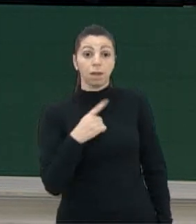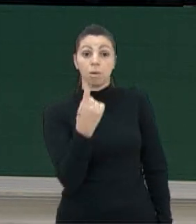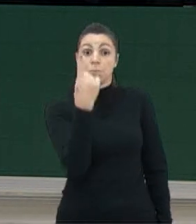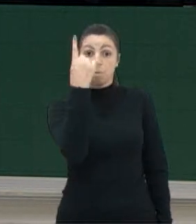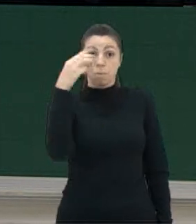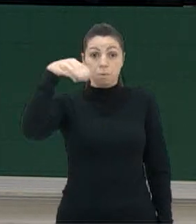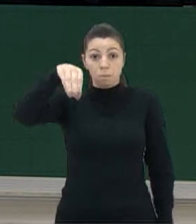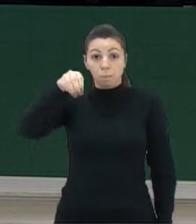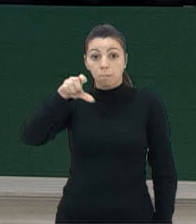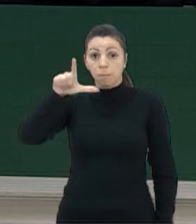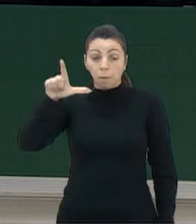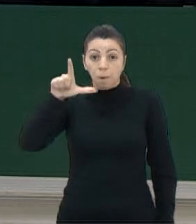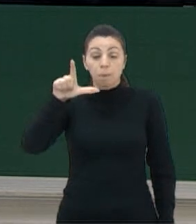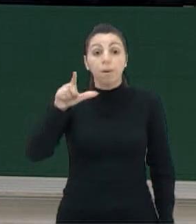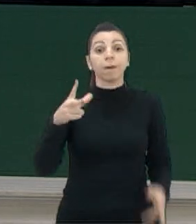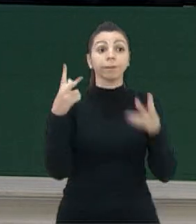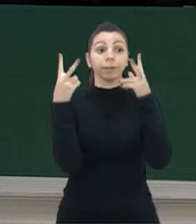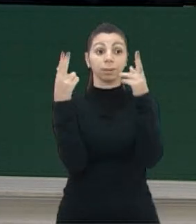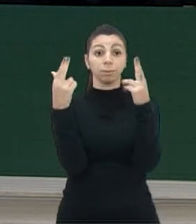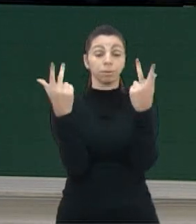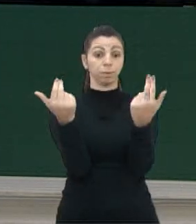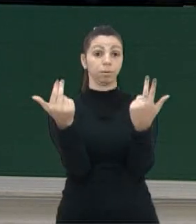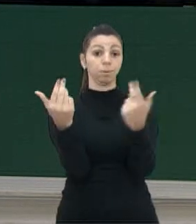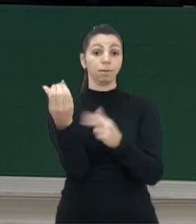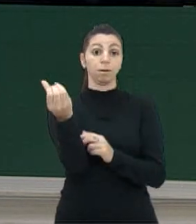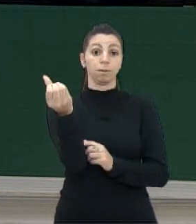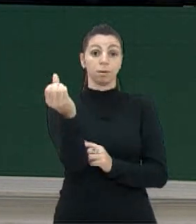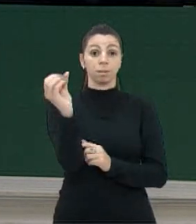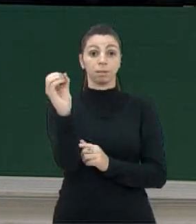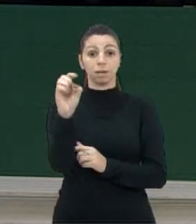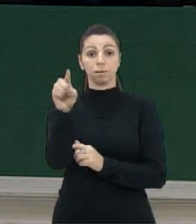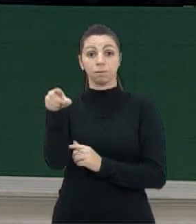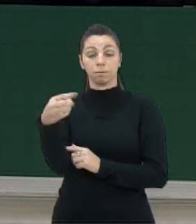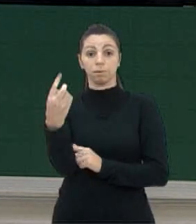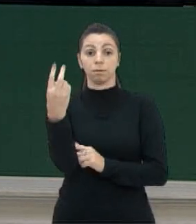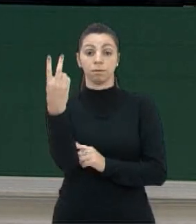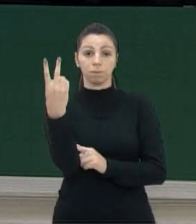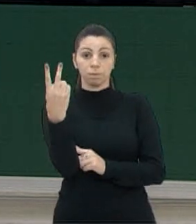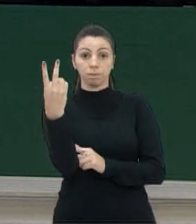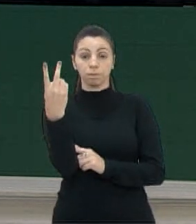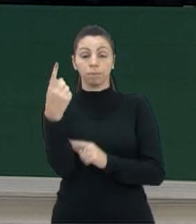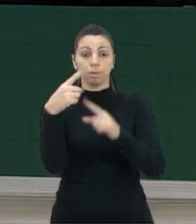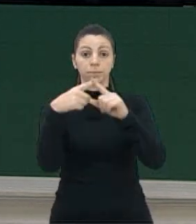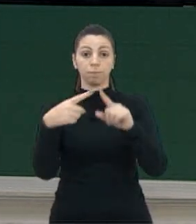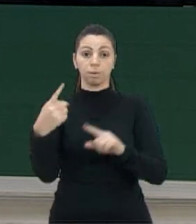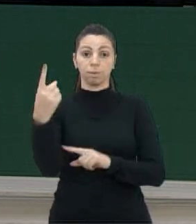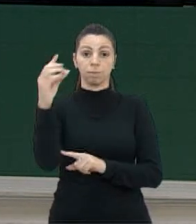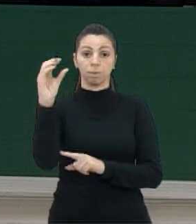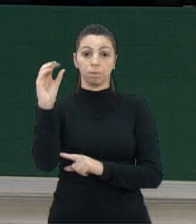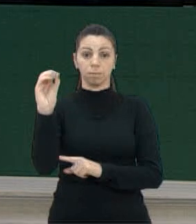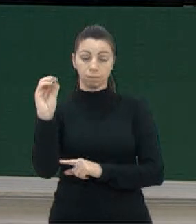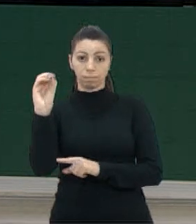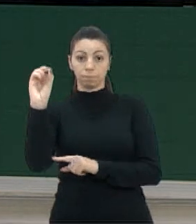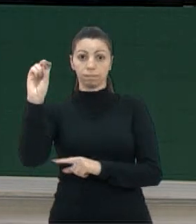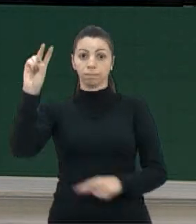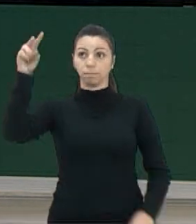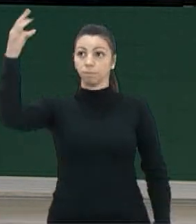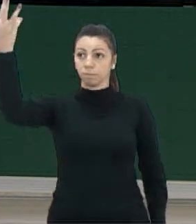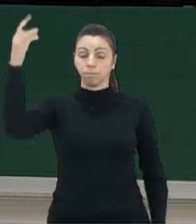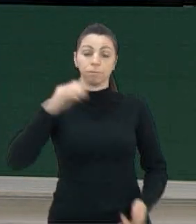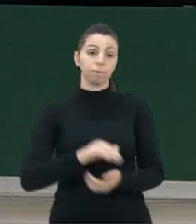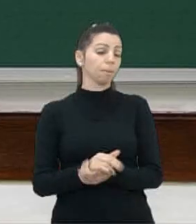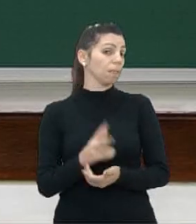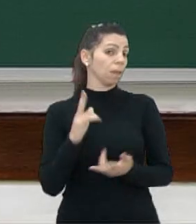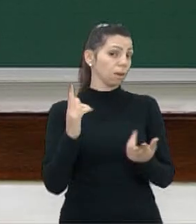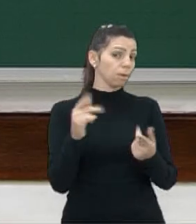ok? Tem o mesmo valor numérico. Da mesma forma, eu poderia dizer para vocês que 1 dúzia são 12, né? E